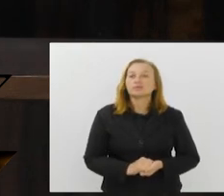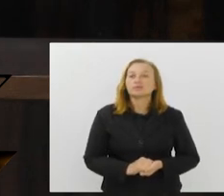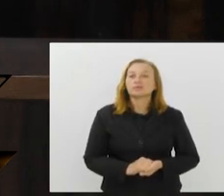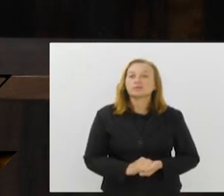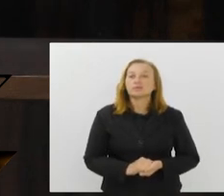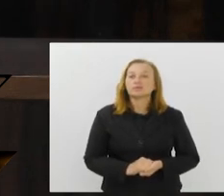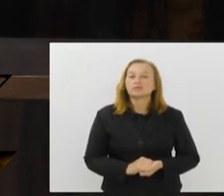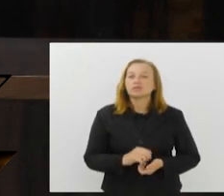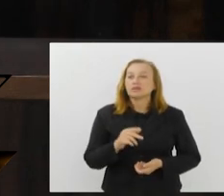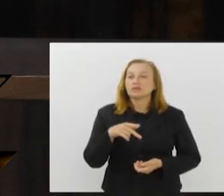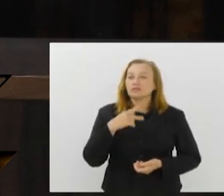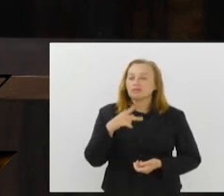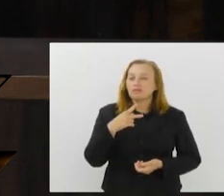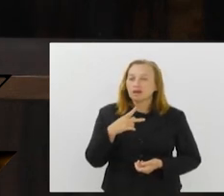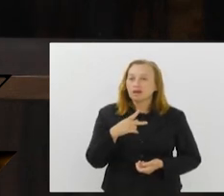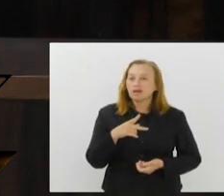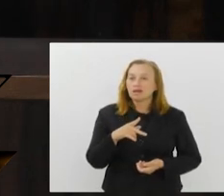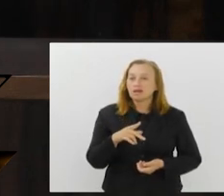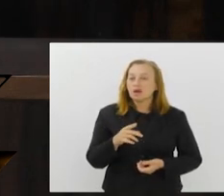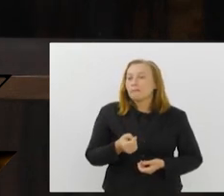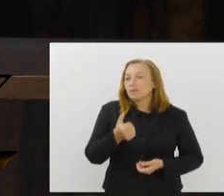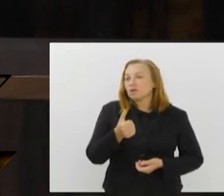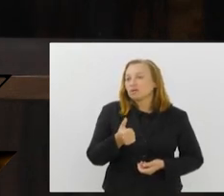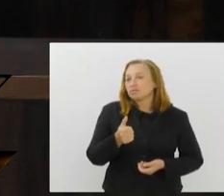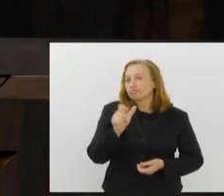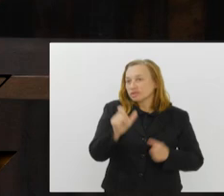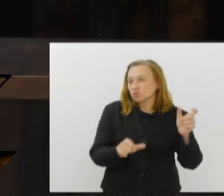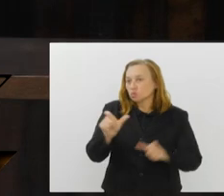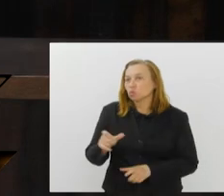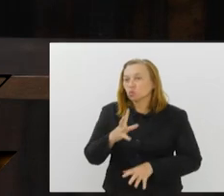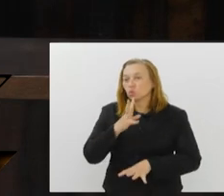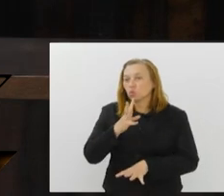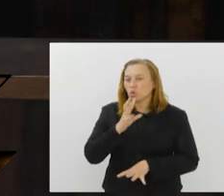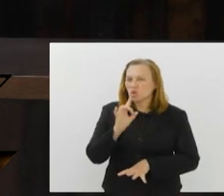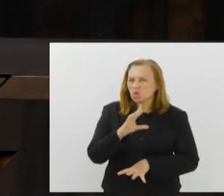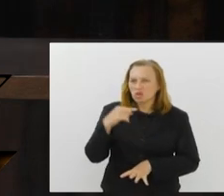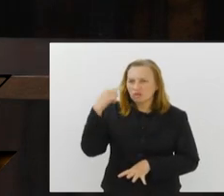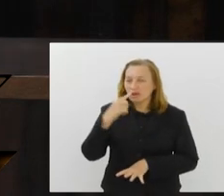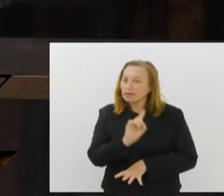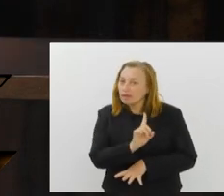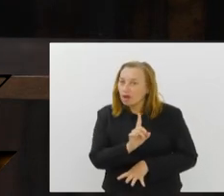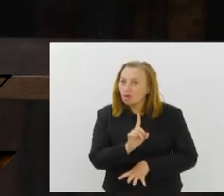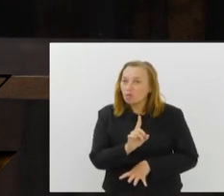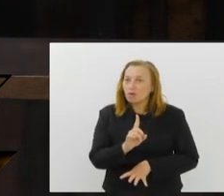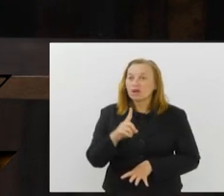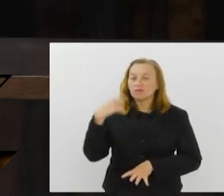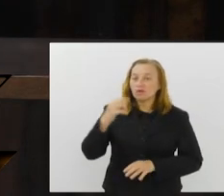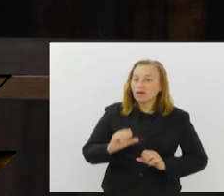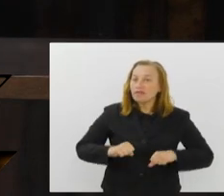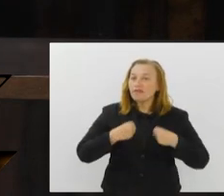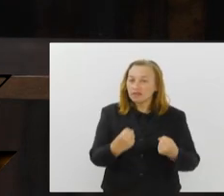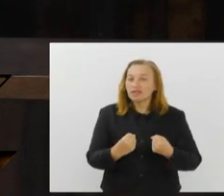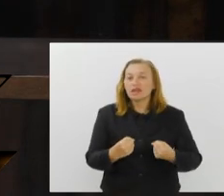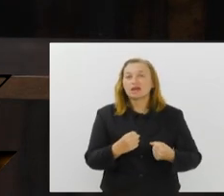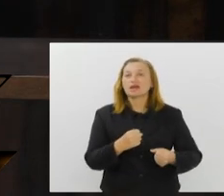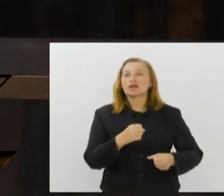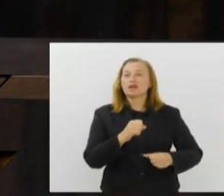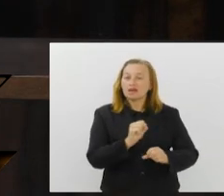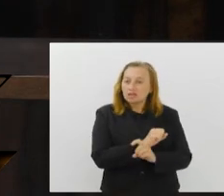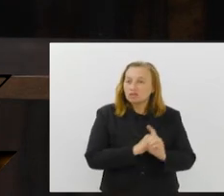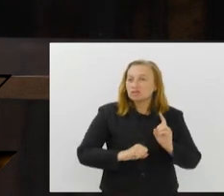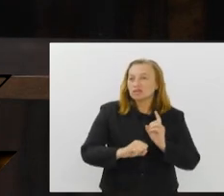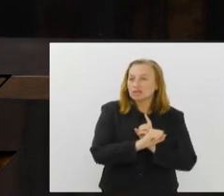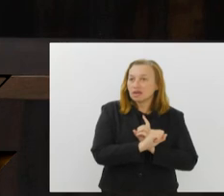prerrogativa pouca gente sabe a gente não tá falando de prerrogativa só dos Advogados é pros advogado defenderem a sociedade então são